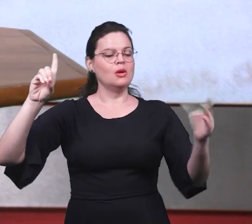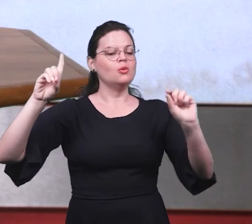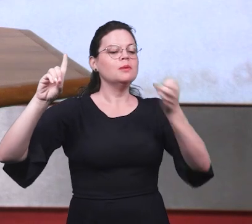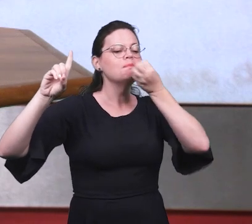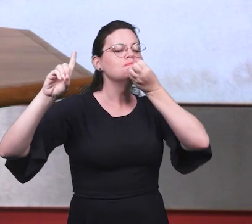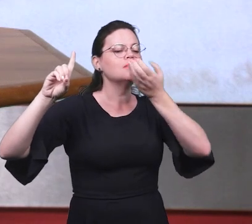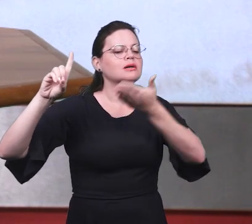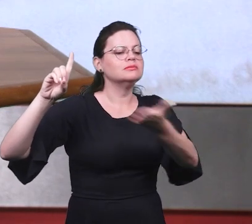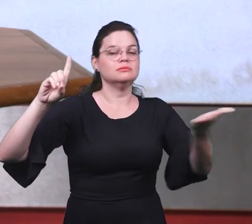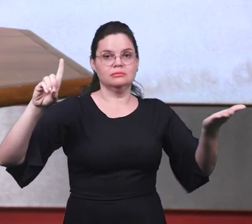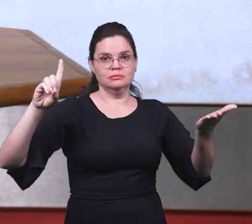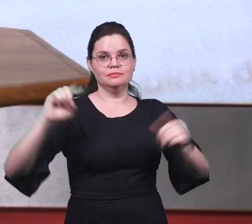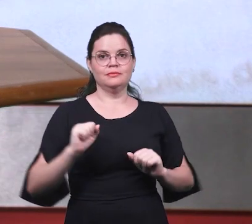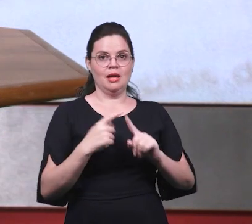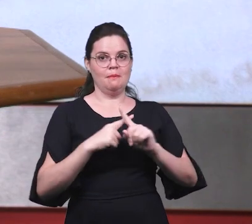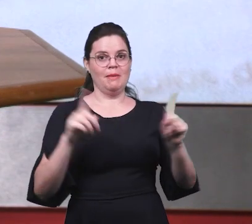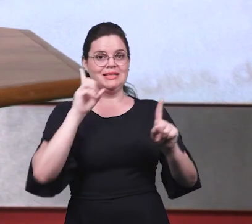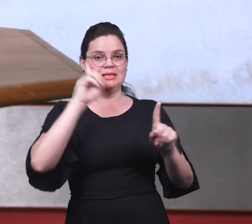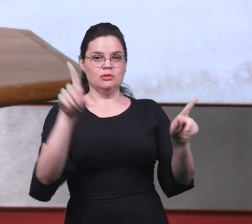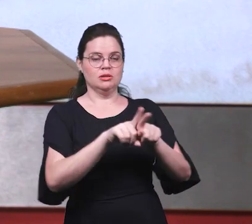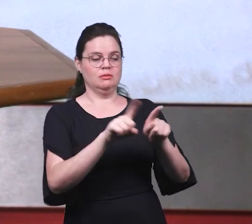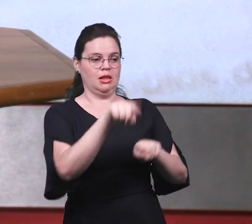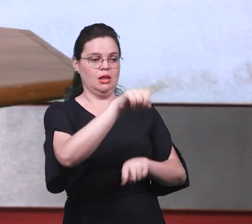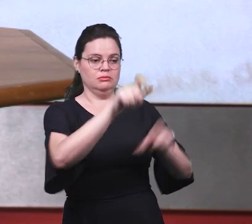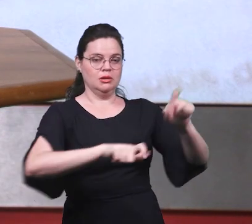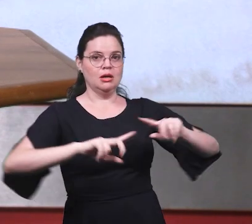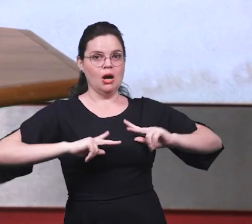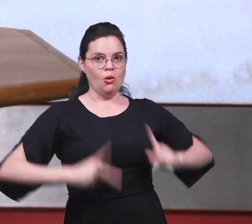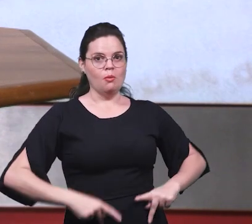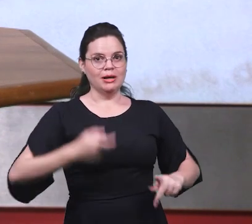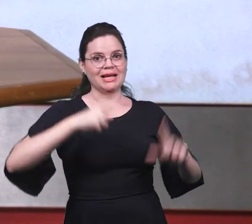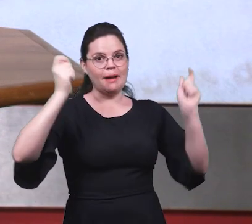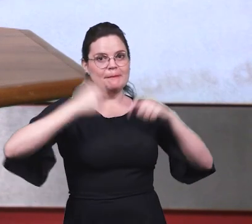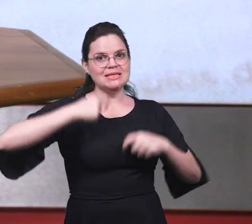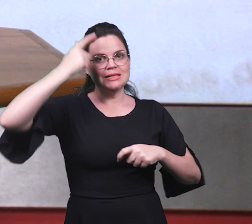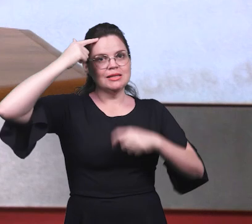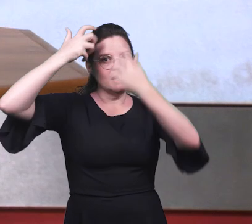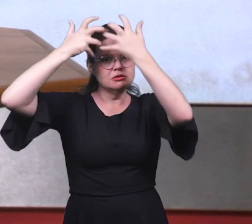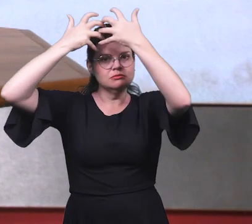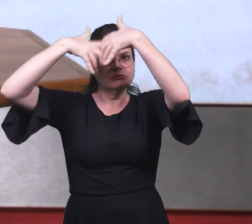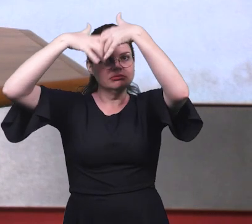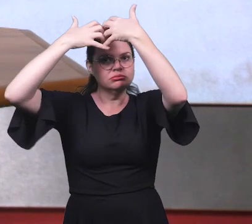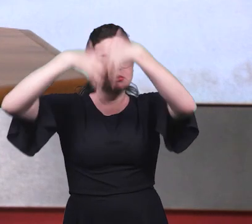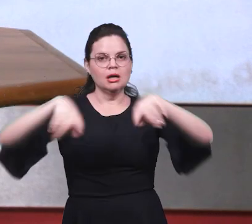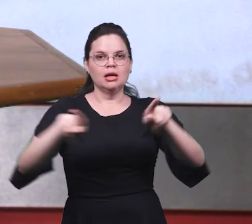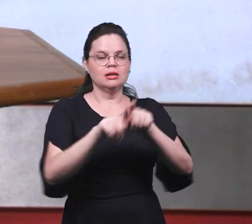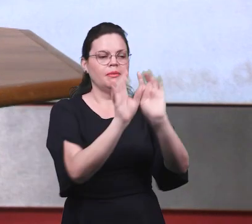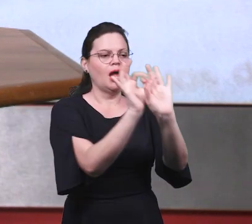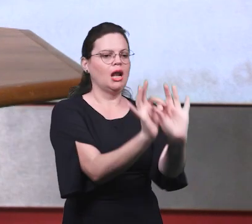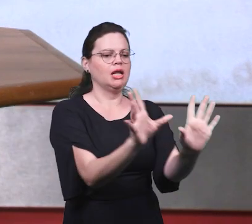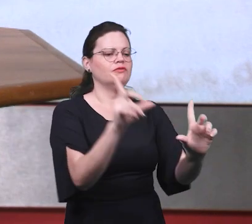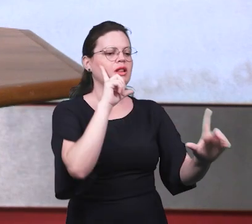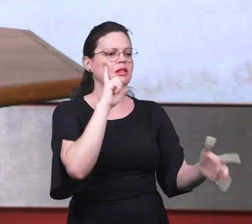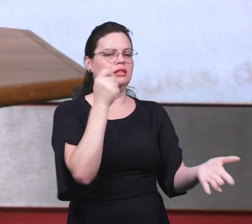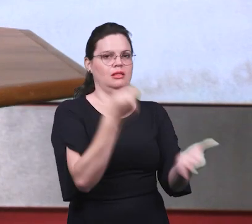No entanto, a liberdade moral e a capacidade intelectual, concedidas de maneira distinta